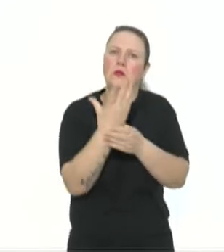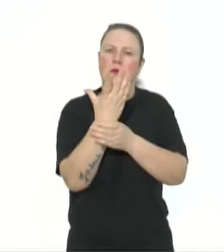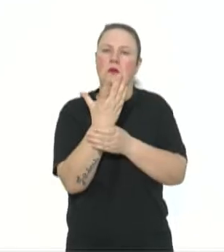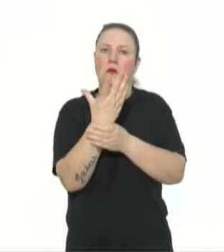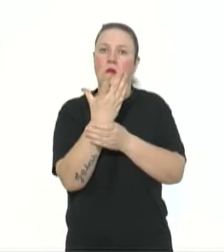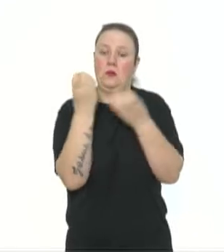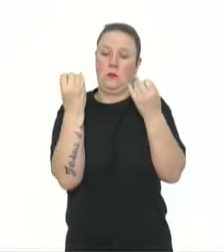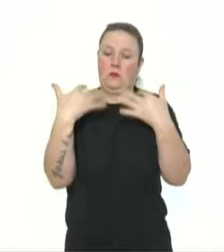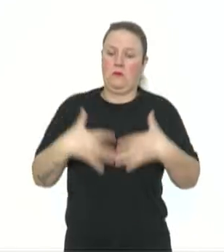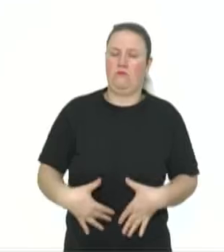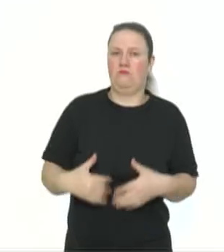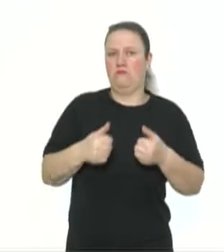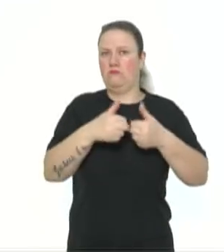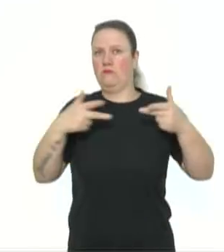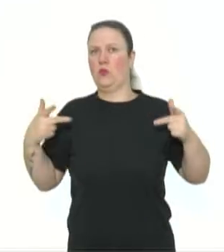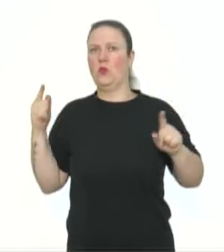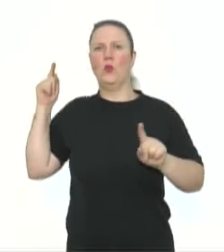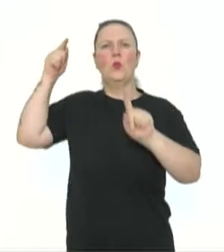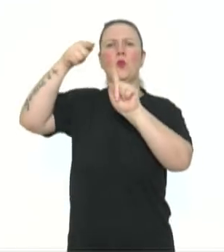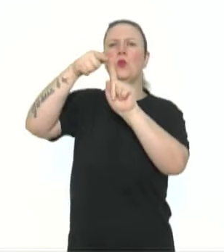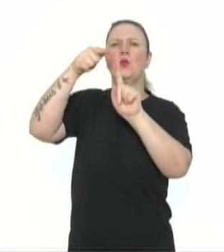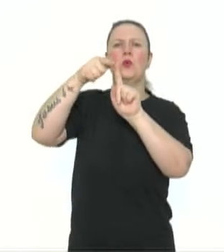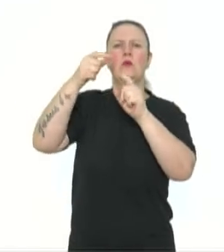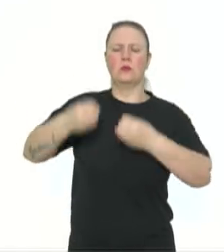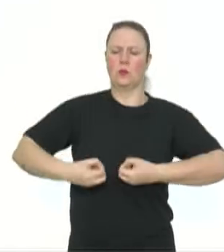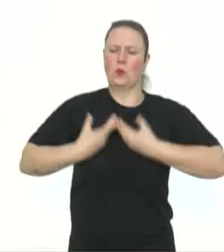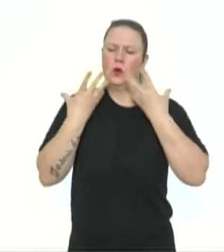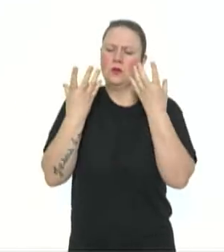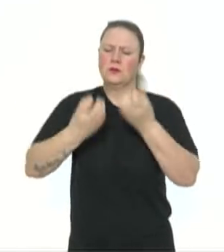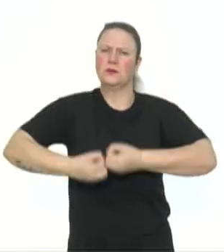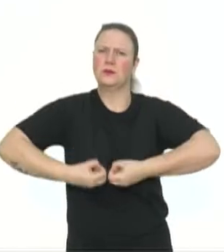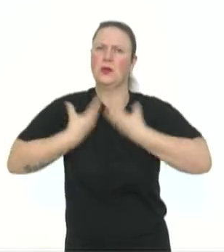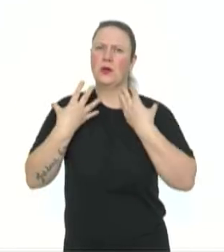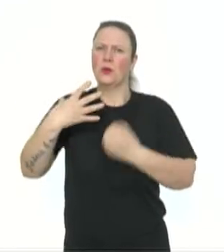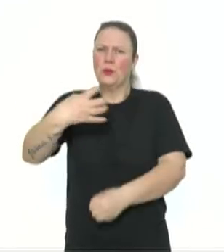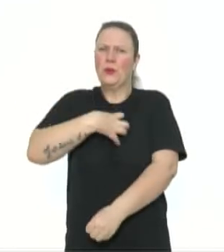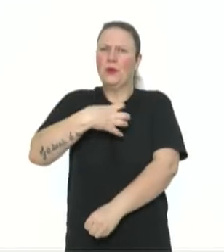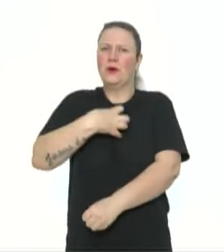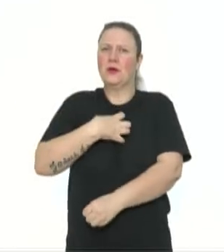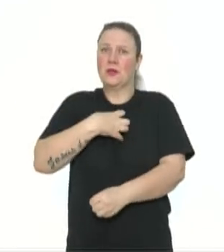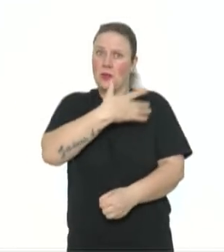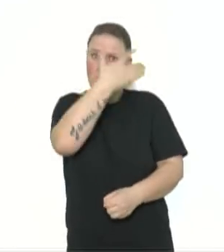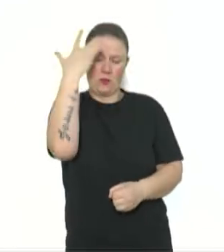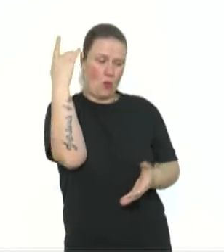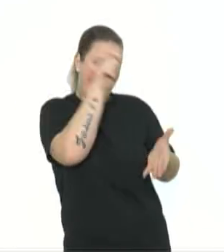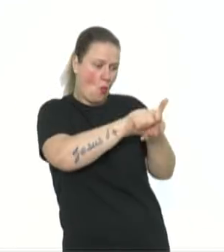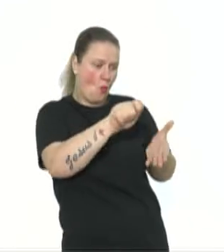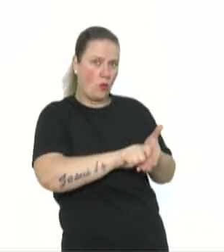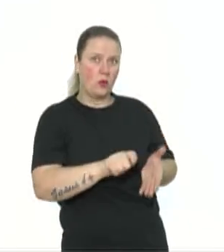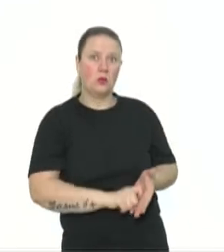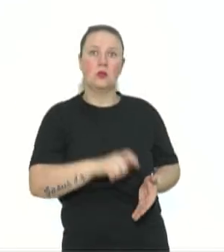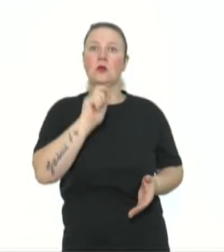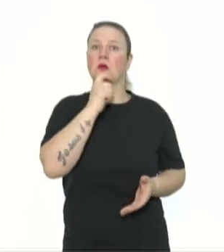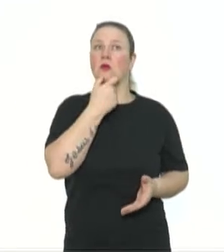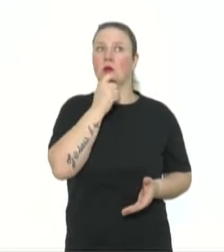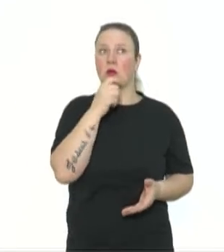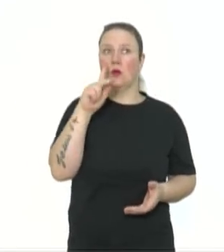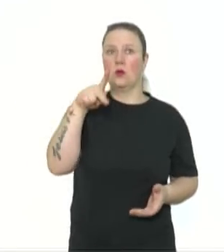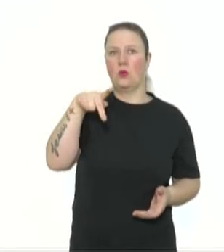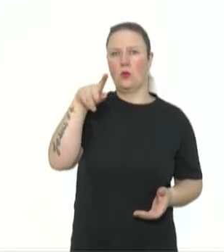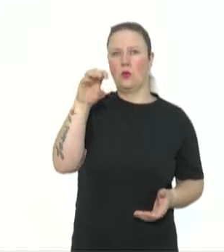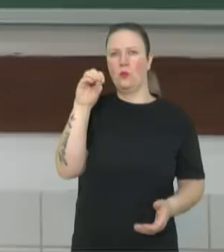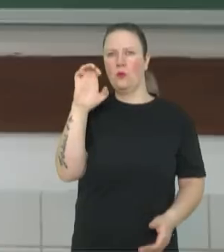contar algo. E o objetivo é manifestar os sentimentos do autor. Em inglês, chama-se poem or